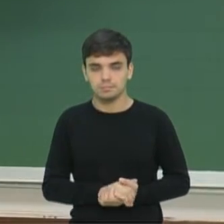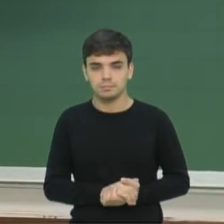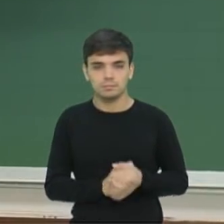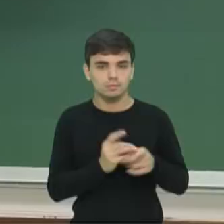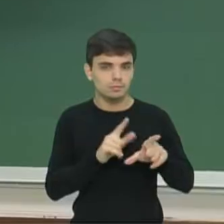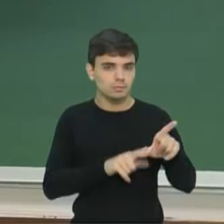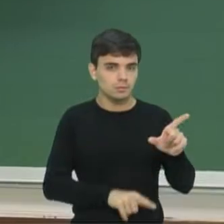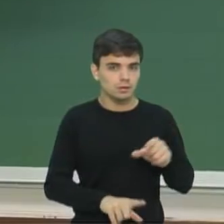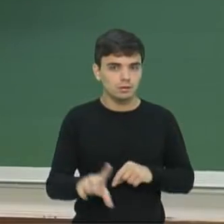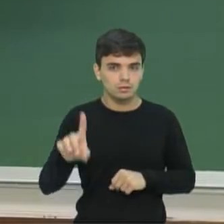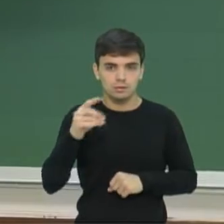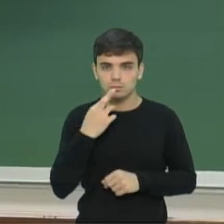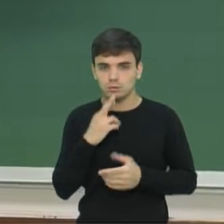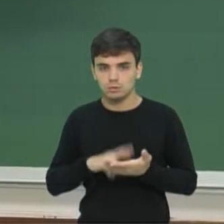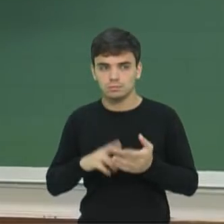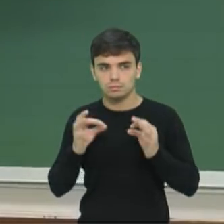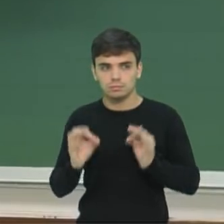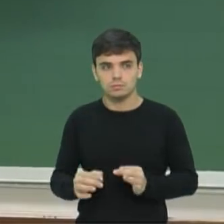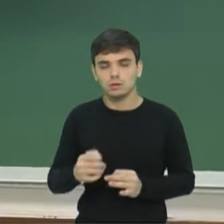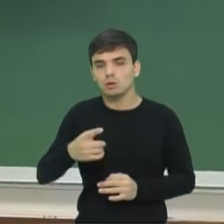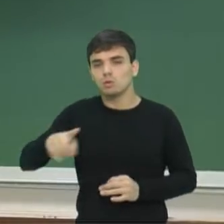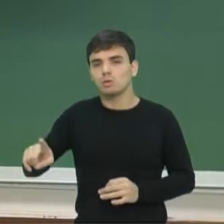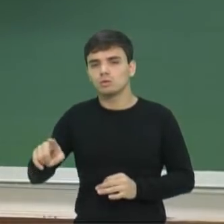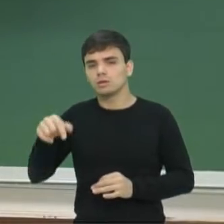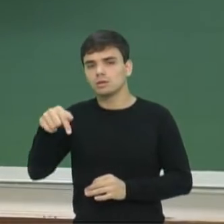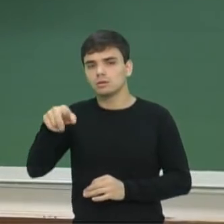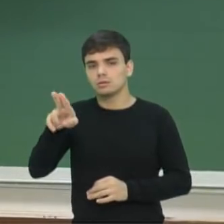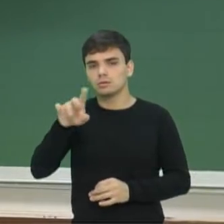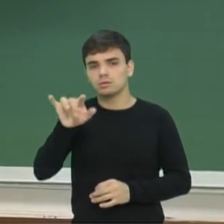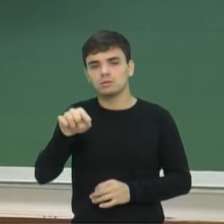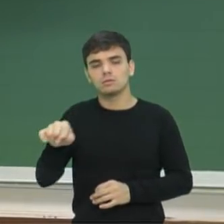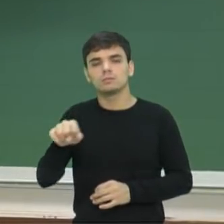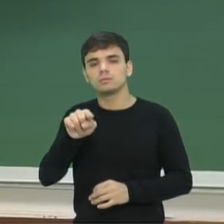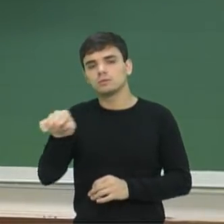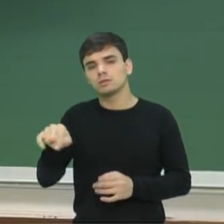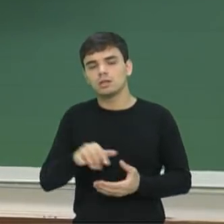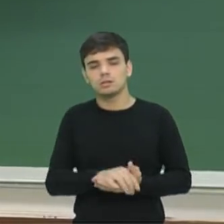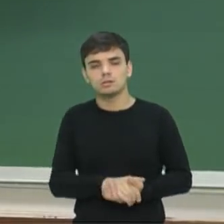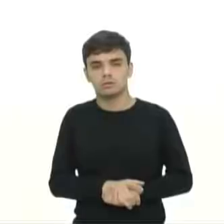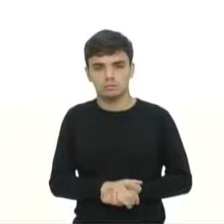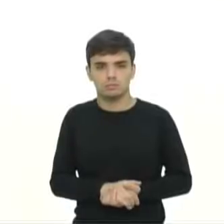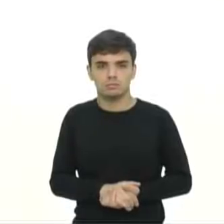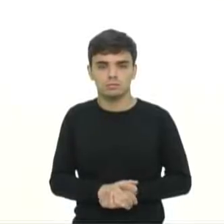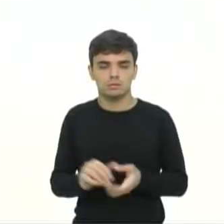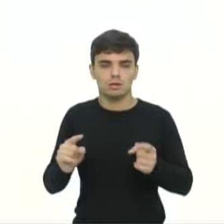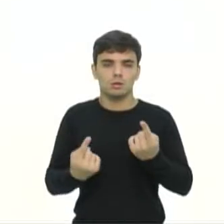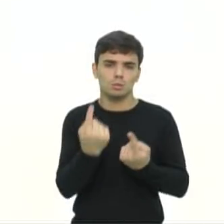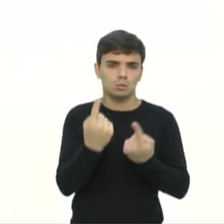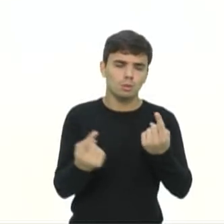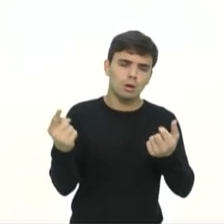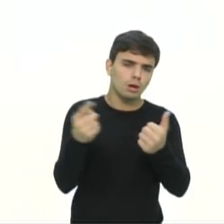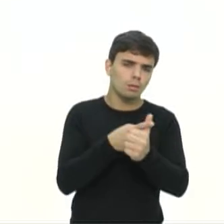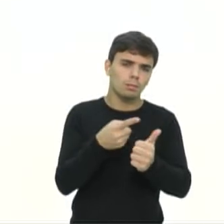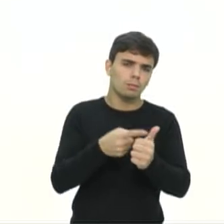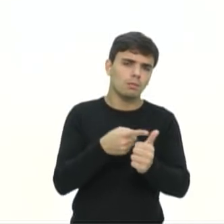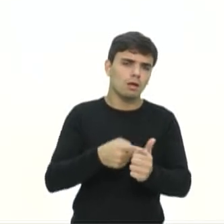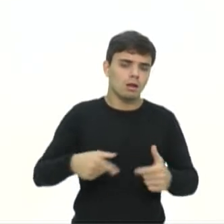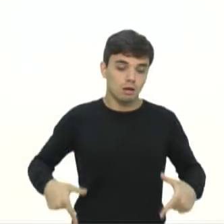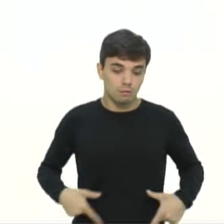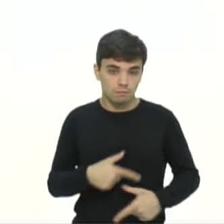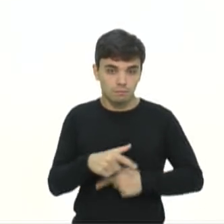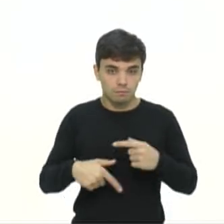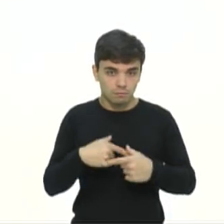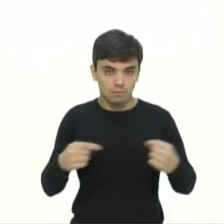letra D. Mais um quiz, então. Fica mais um quiz aqui para vocês, que fala o quê? Qual é a primeira faixa considerada